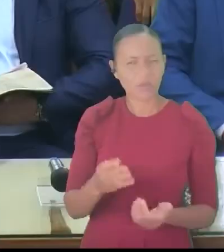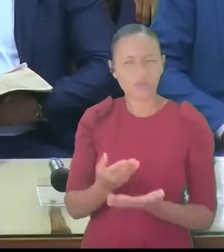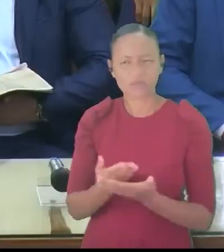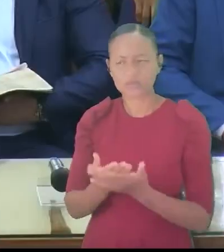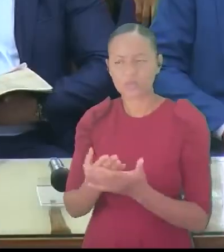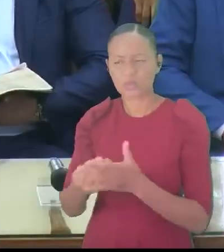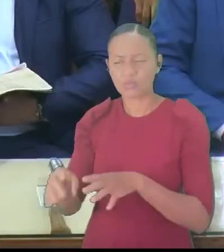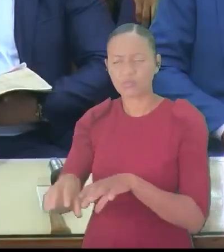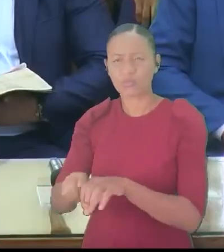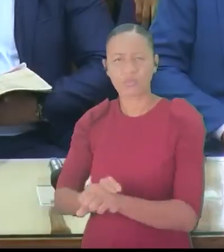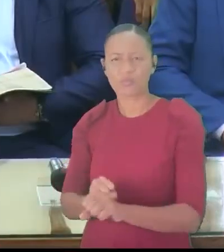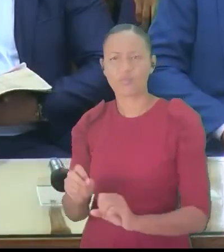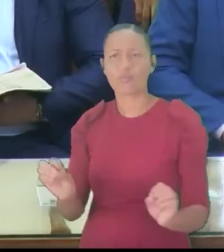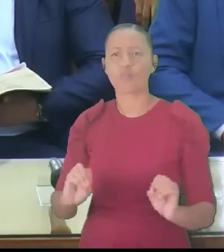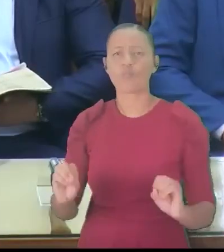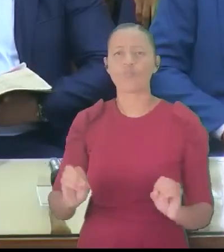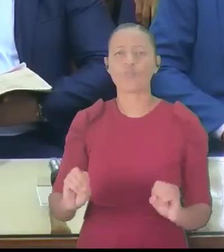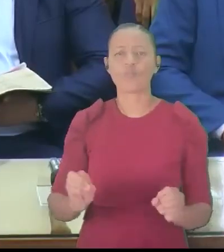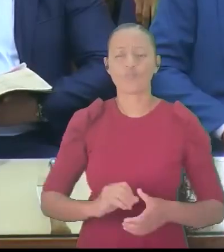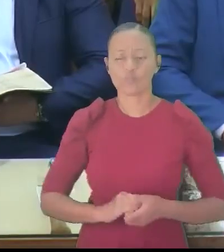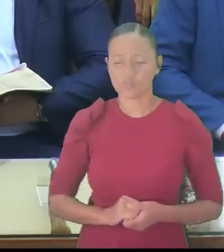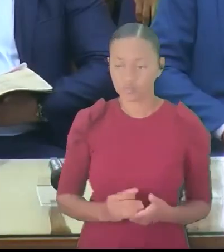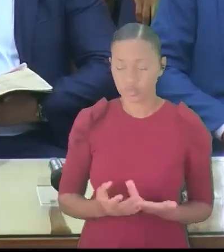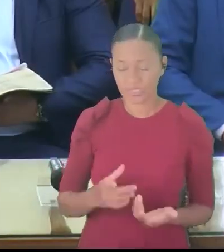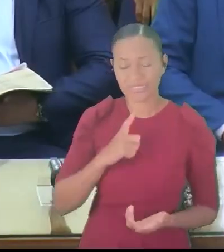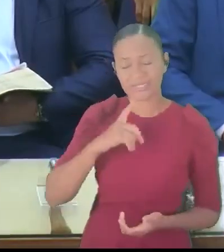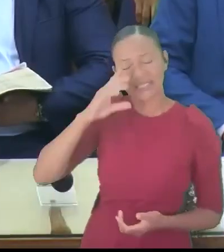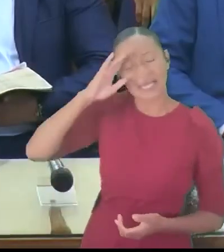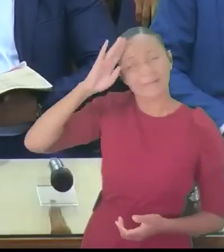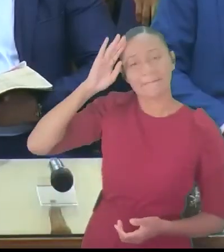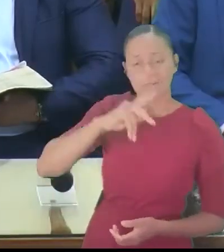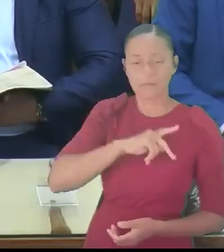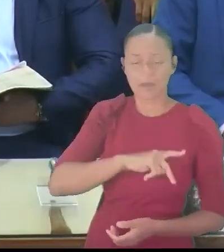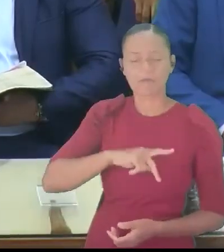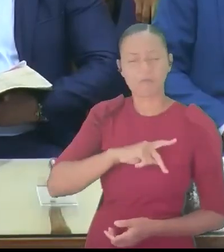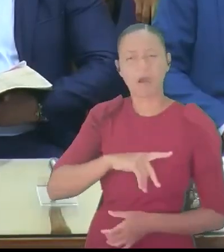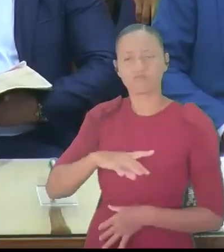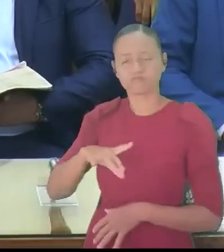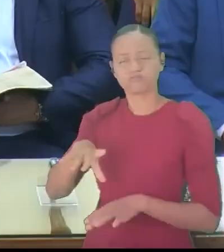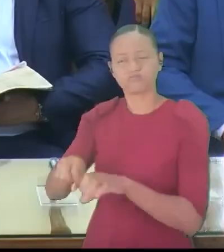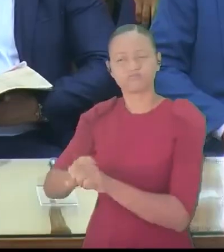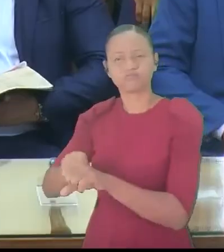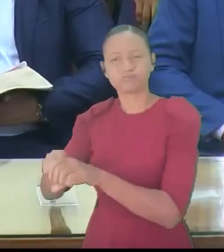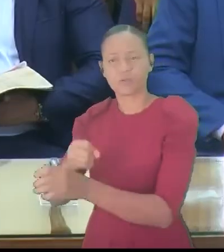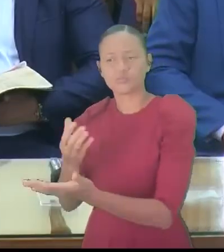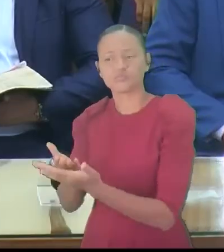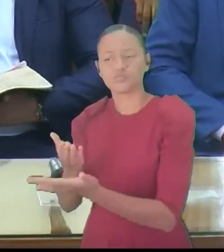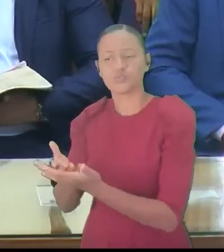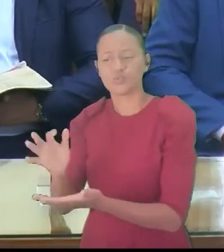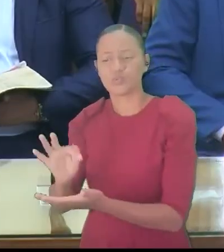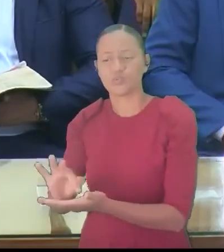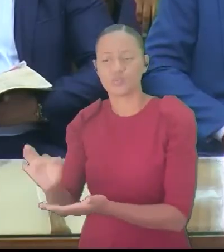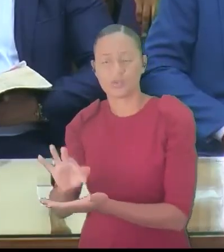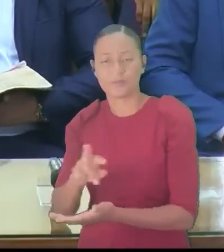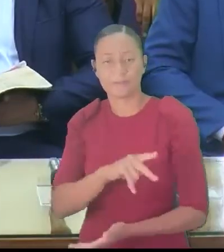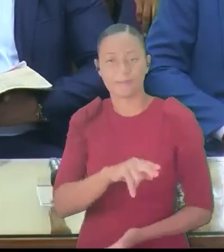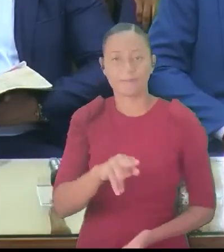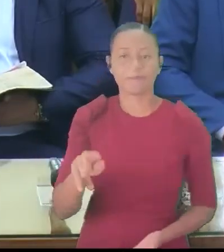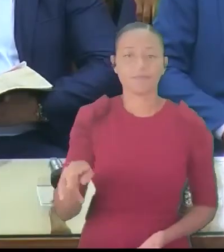tinha academia. Quem tinha academia era Paulo. Paulo tinha academia. Glória a Deus. Então, irmãos